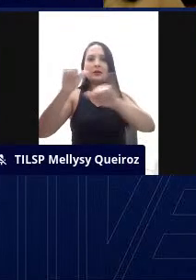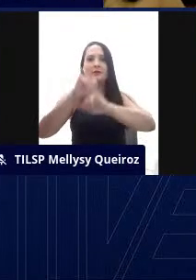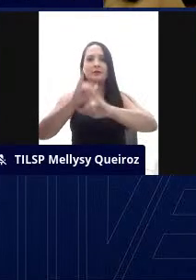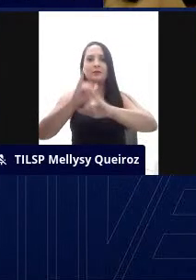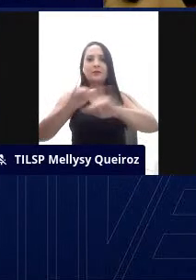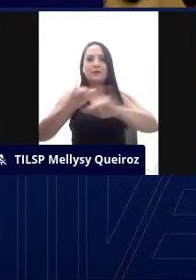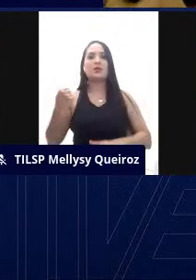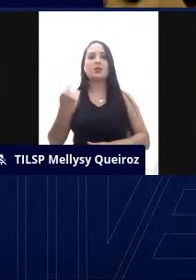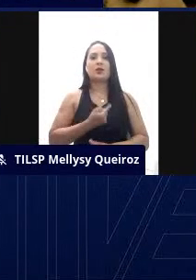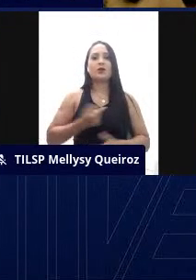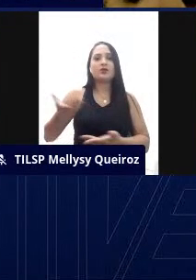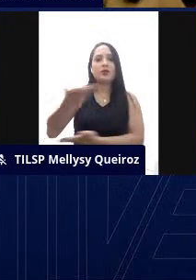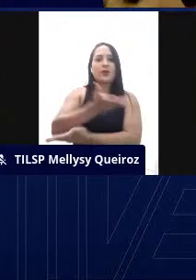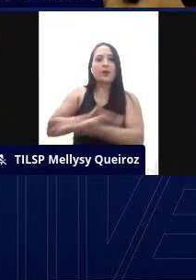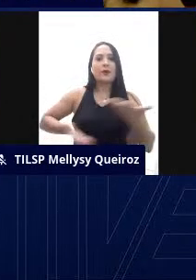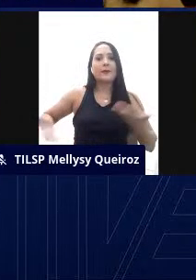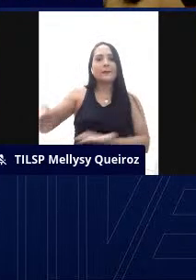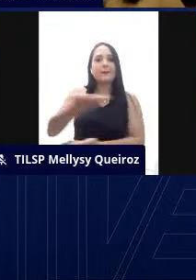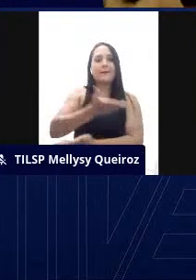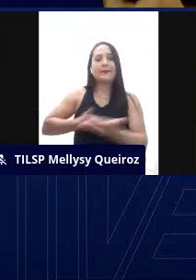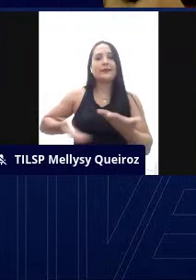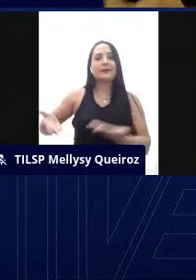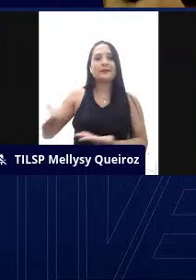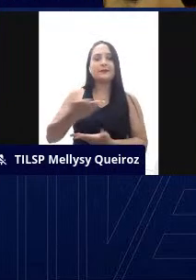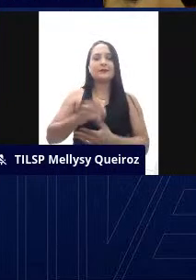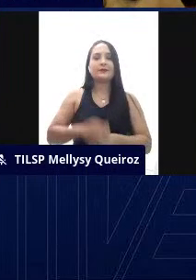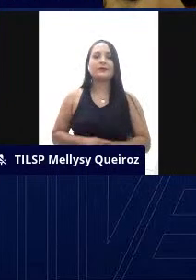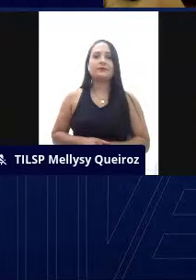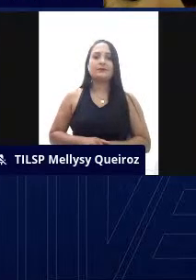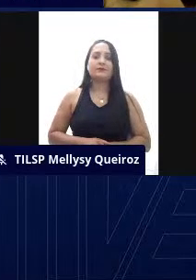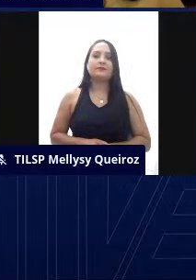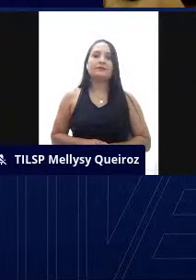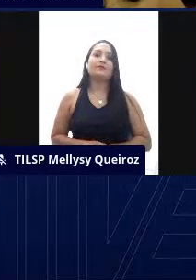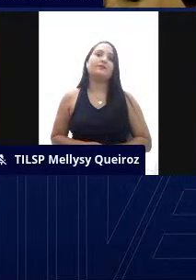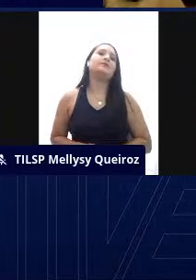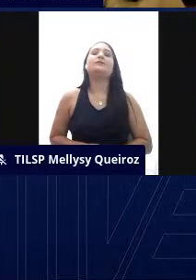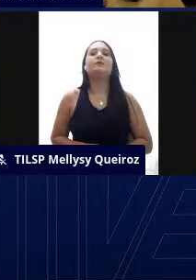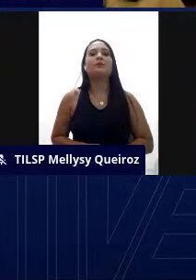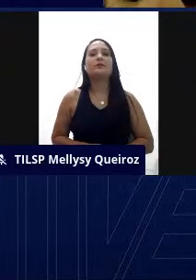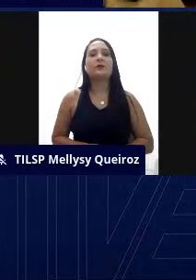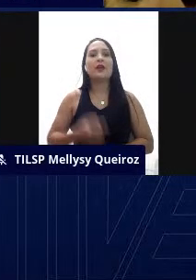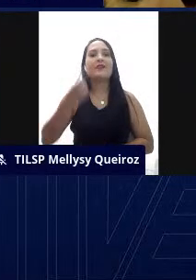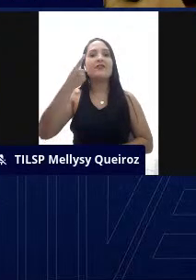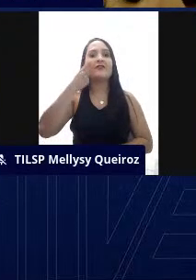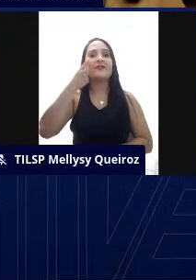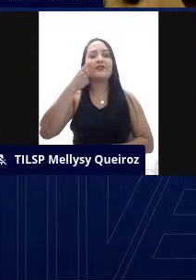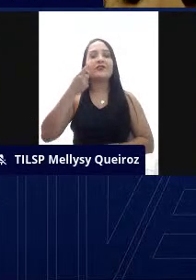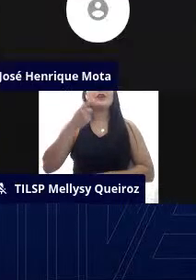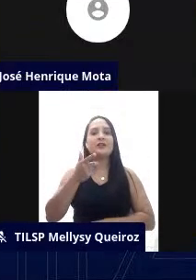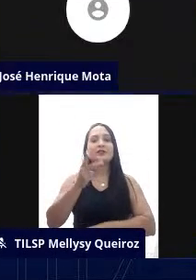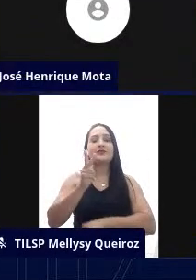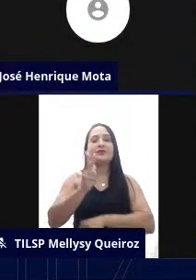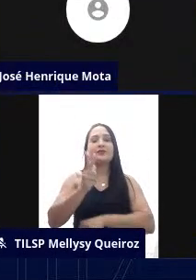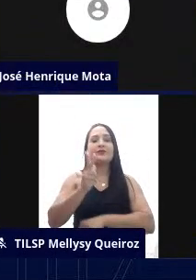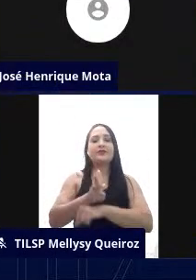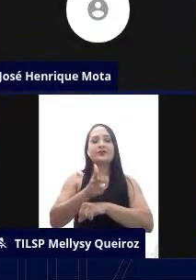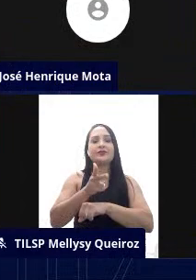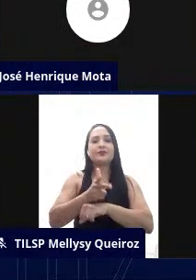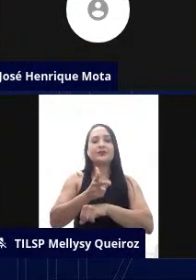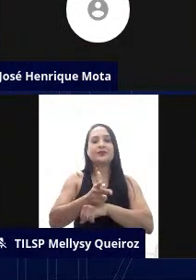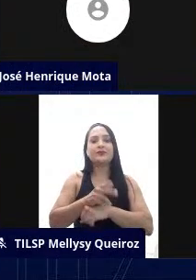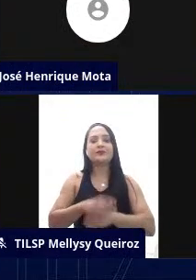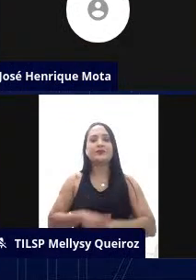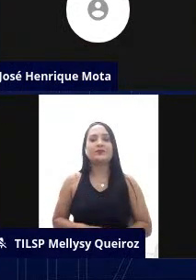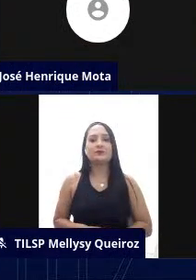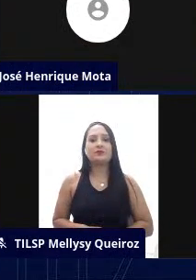Então, a gente vai agora, né, estar vendo, tentar ver aqui o vídeo antes da professora. E daqui a pouco ela vai estar aqui